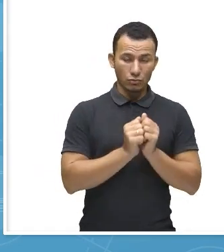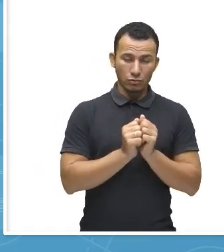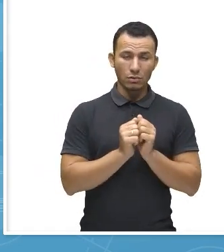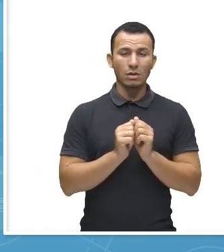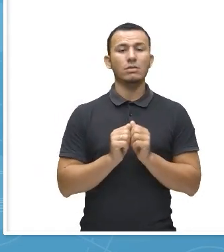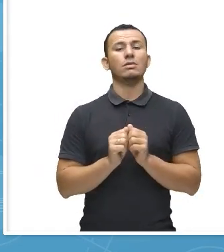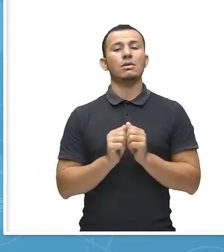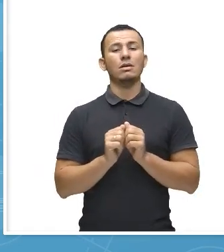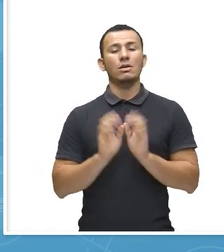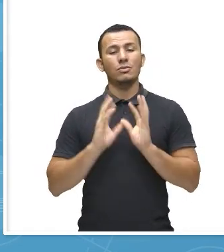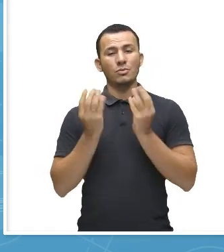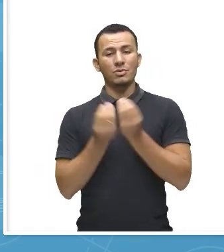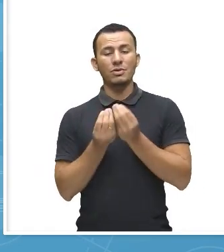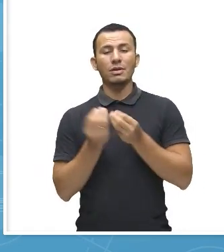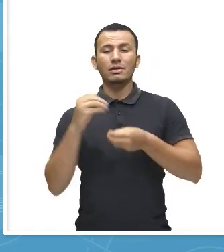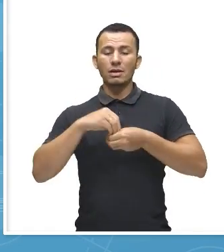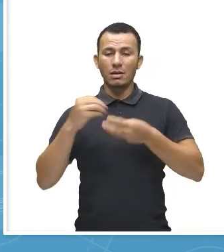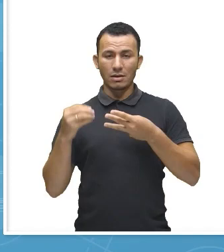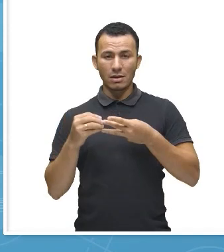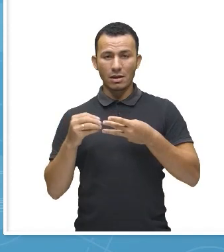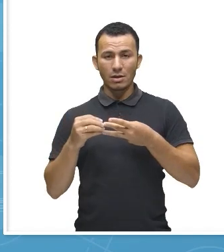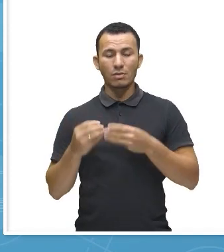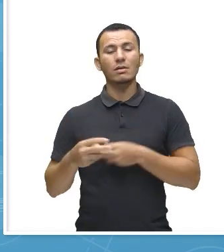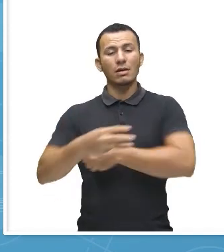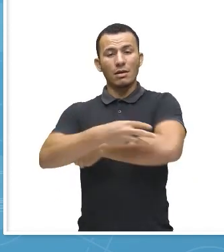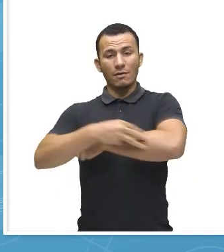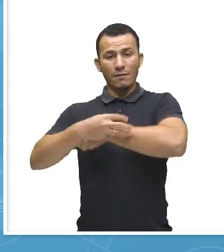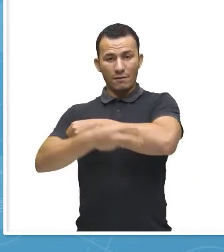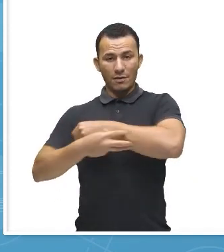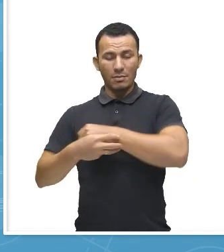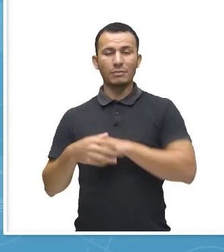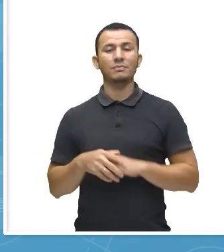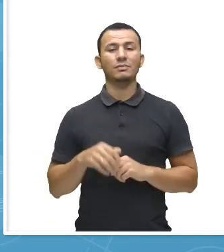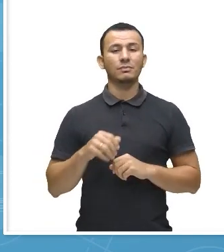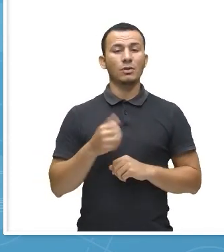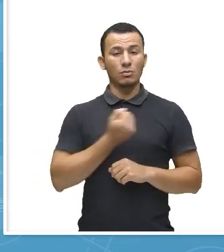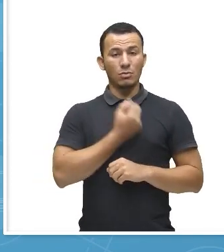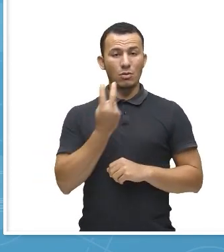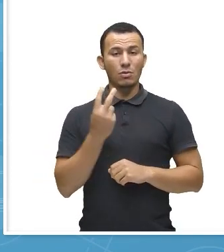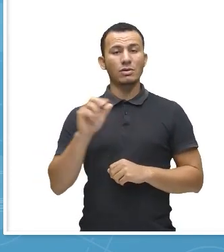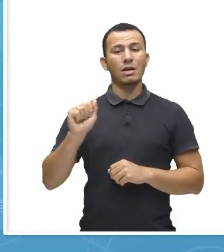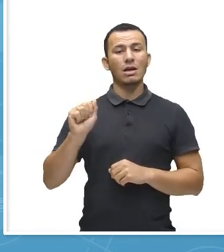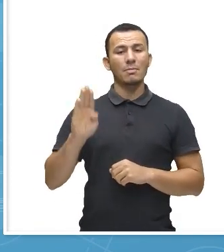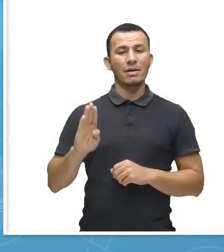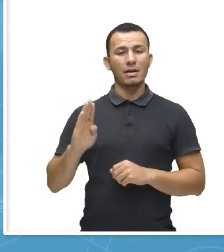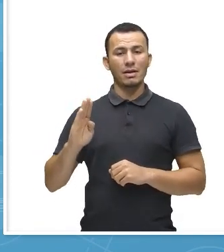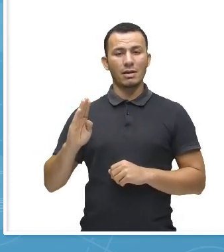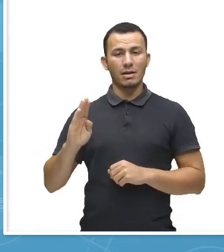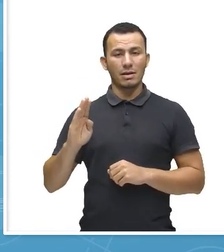e fibras. E na segunda ela botou a sequência A, B e B. Mais alguma na primeira questão?